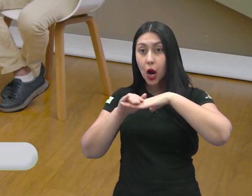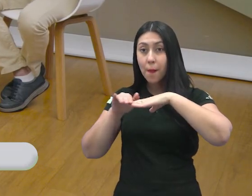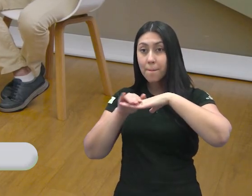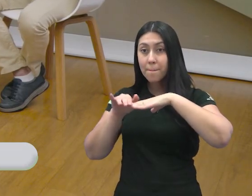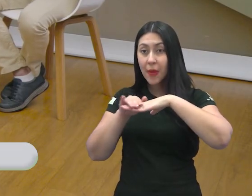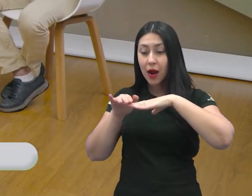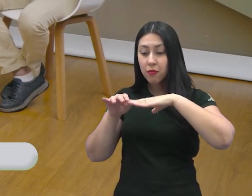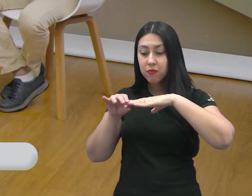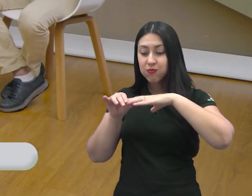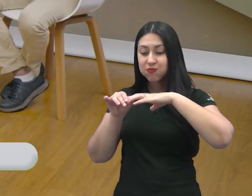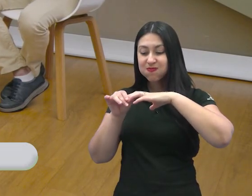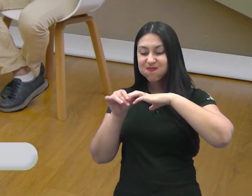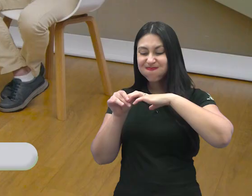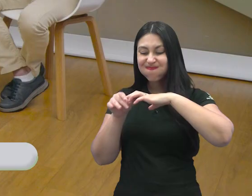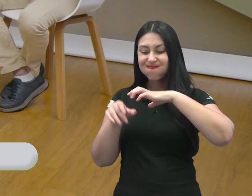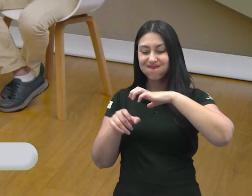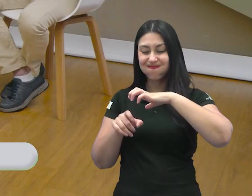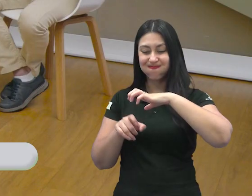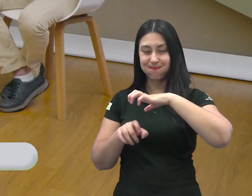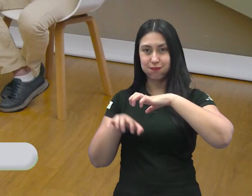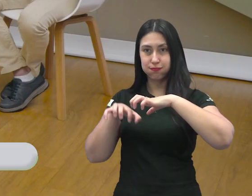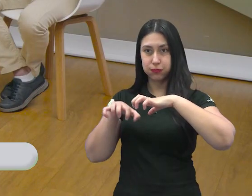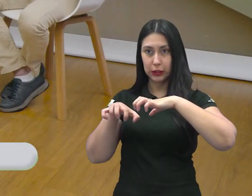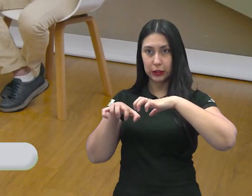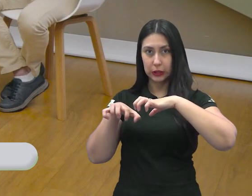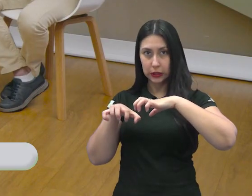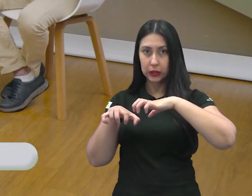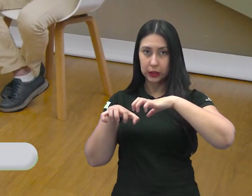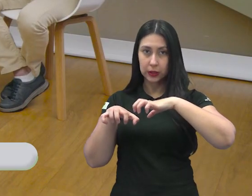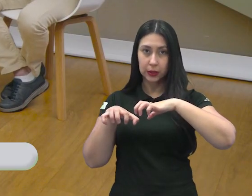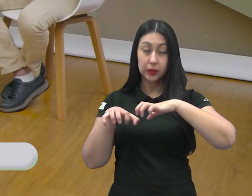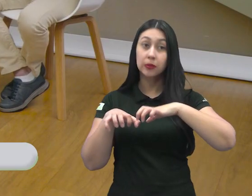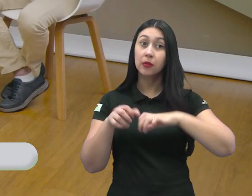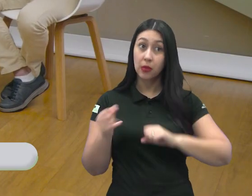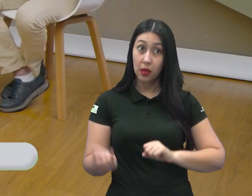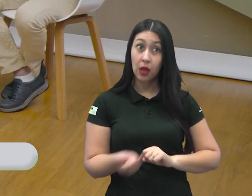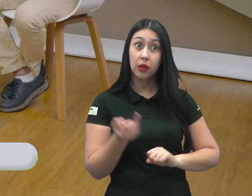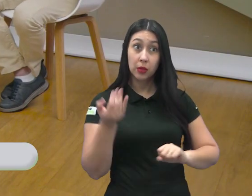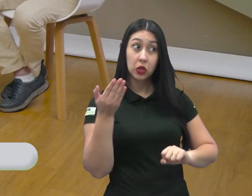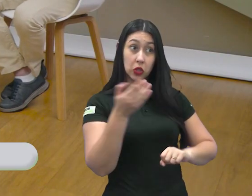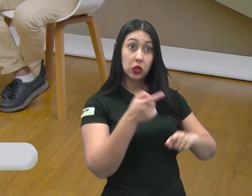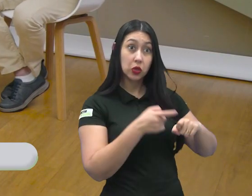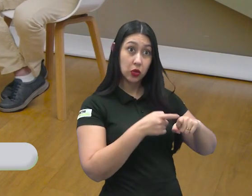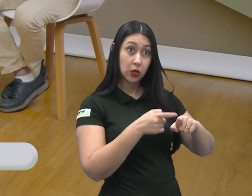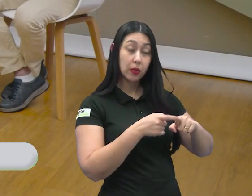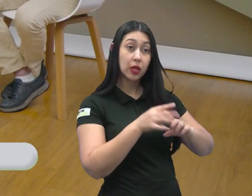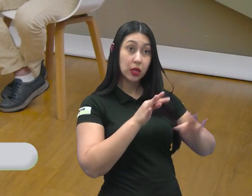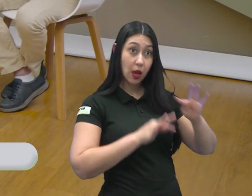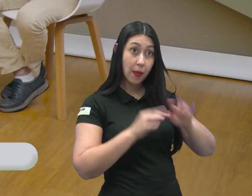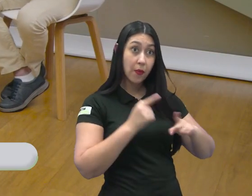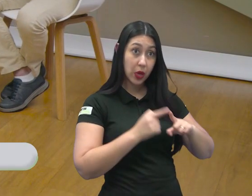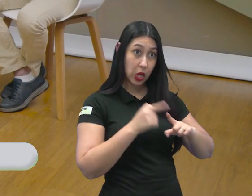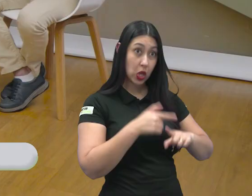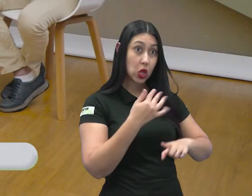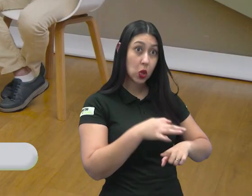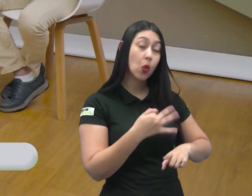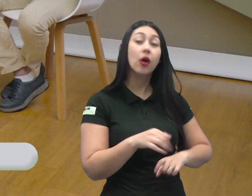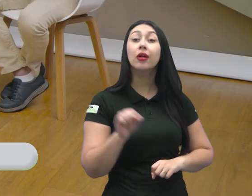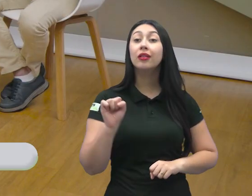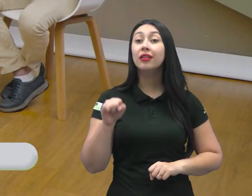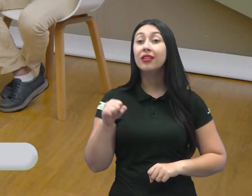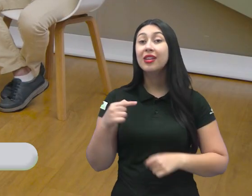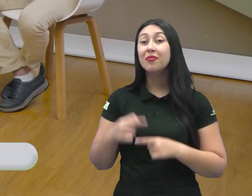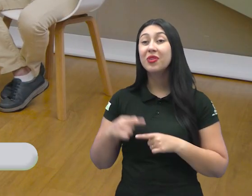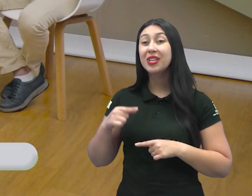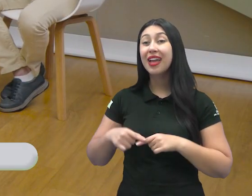no primeiro metatarso, nessa região aqui. E é importante procurar um especialista para tratar, porque provoca dores. Provoca dor porque ele não tem uma mobilidade